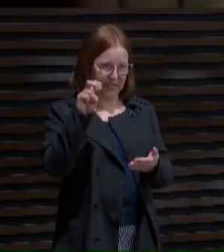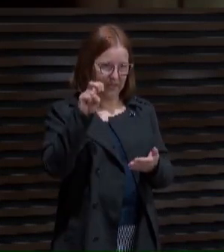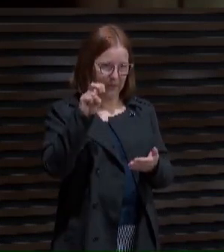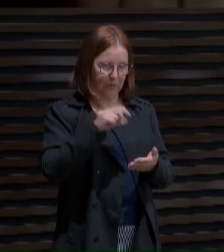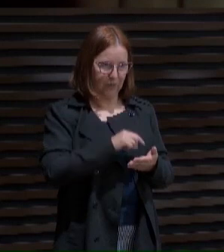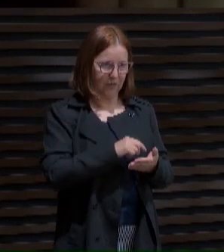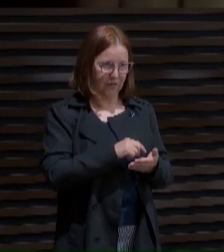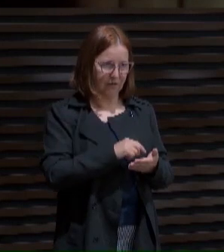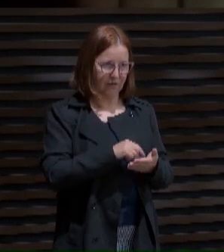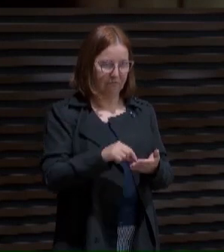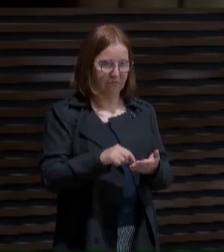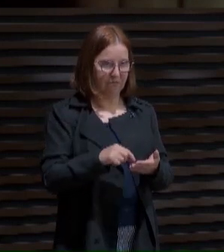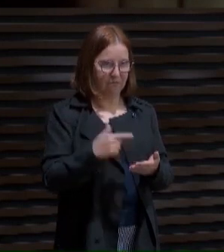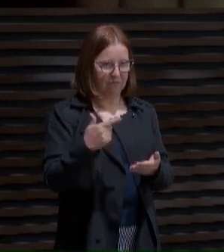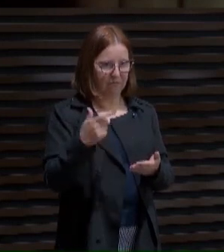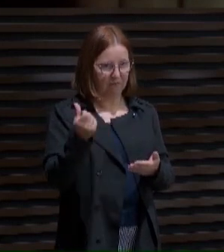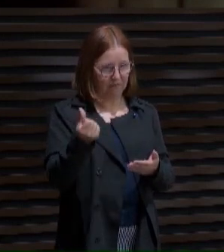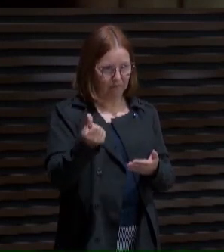versão NVT.